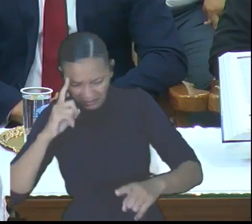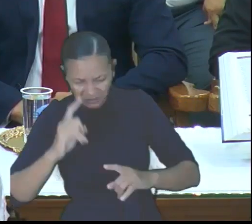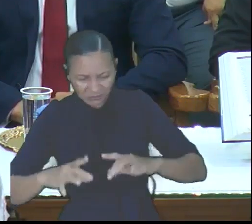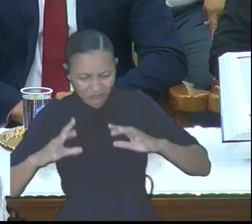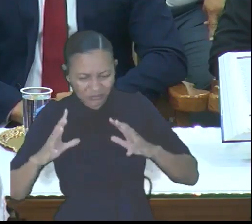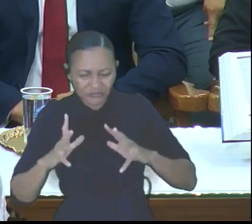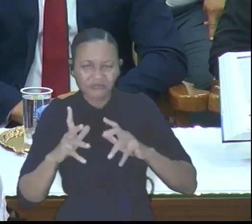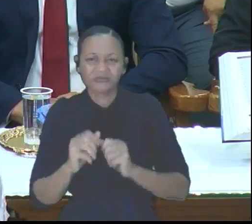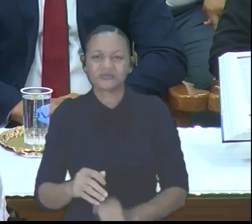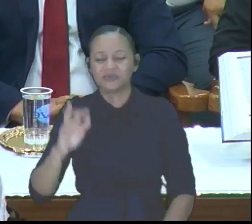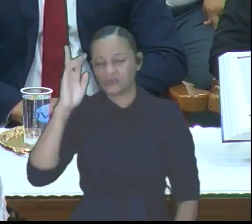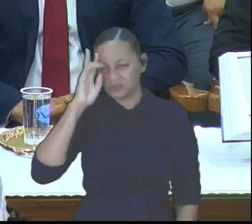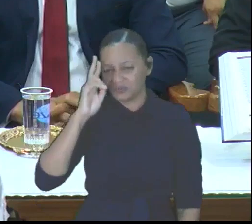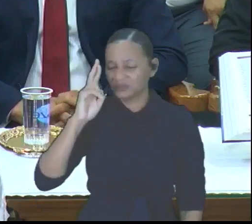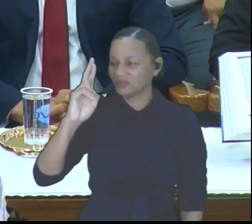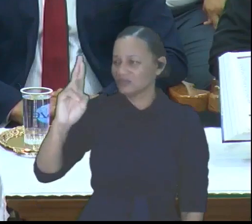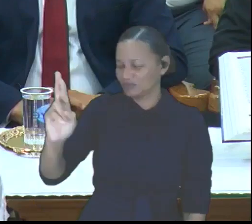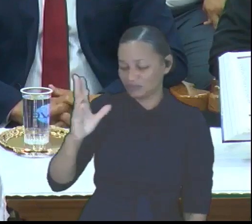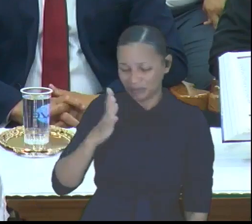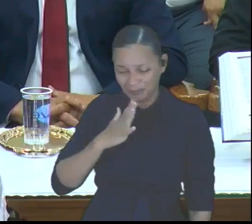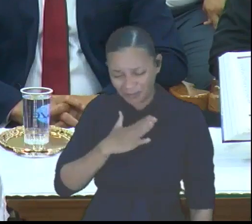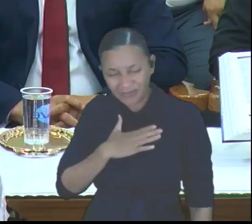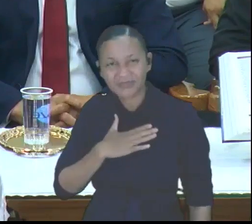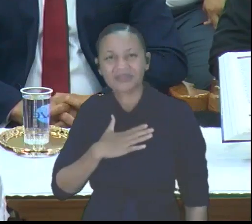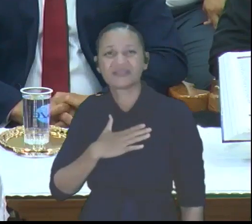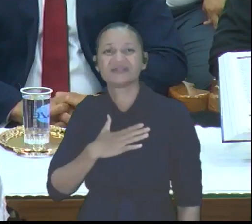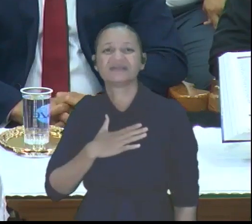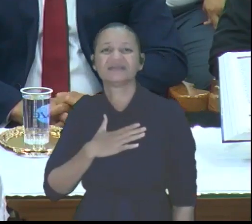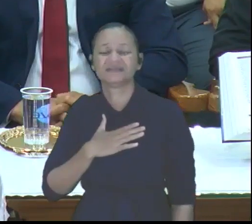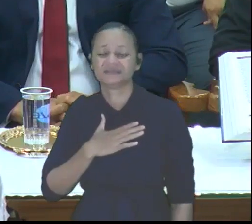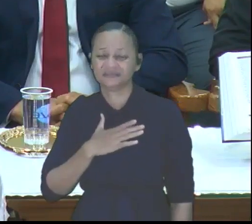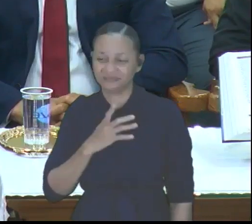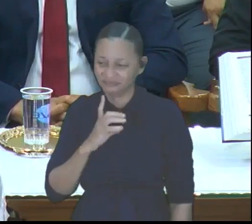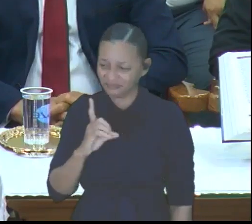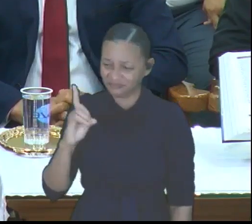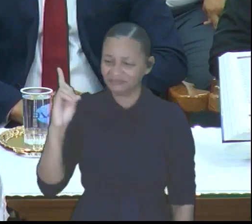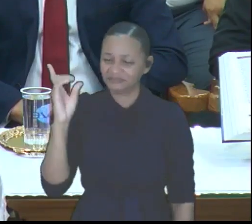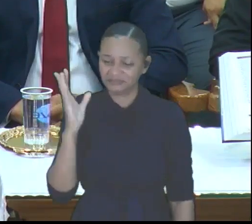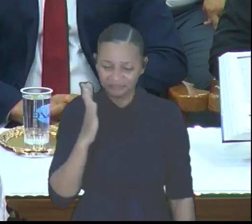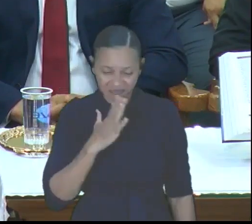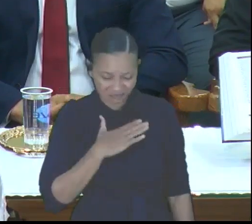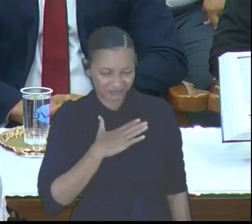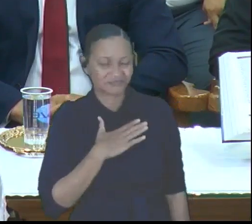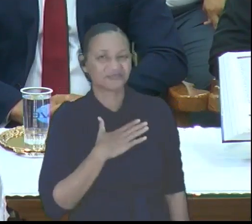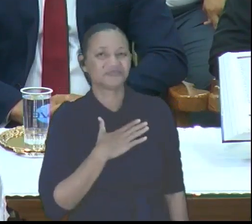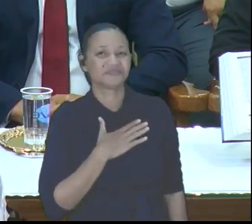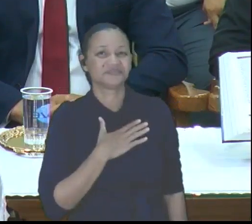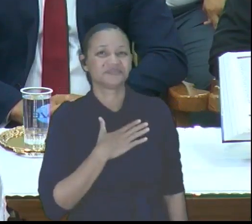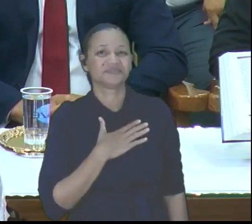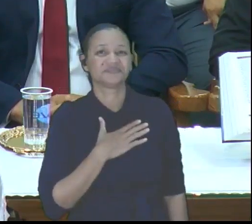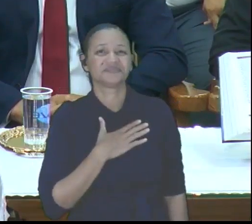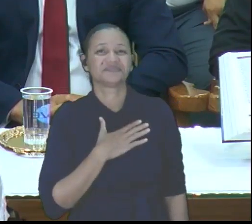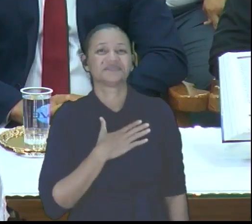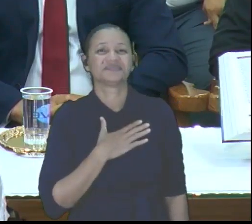o Senhor. Senhor meu e Deus meu.